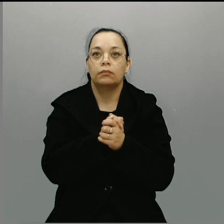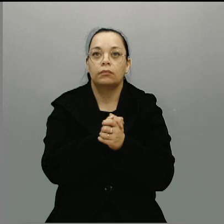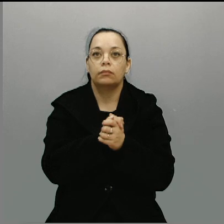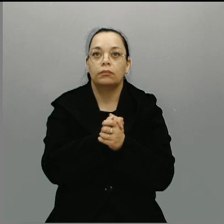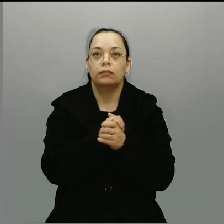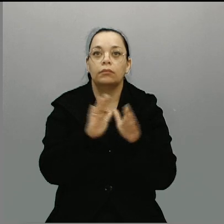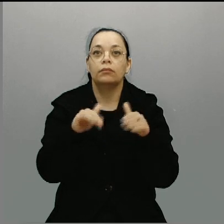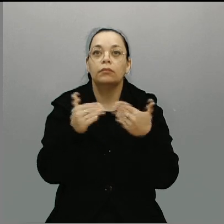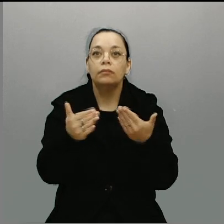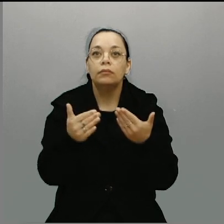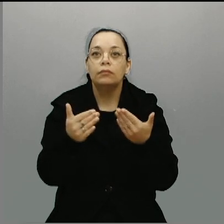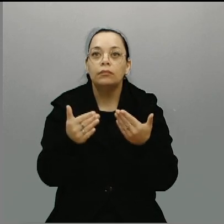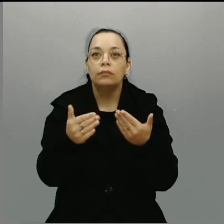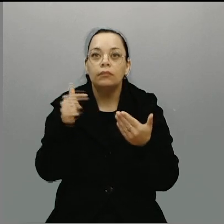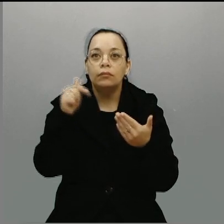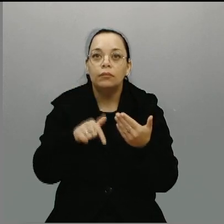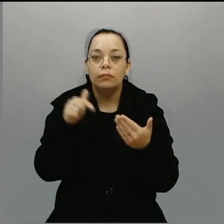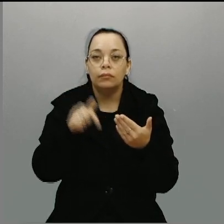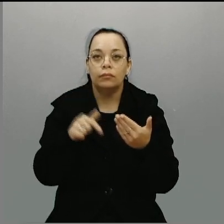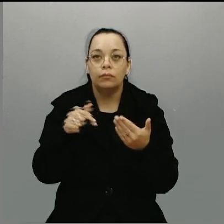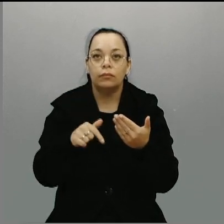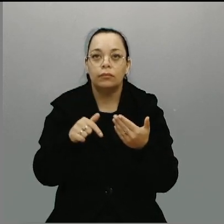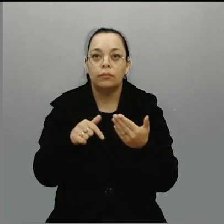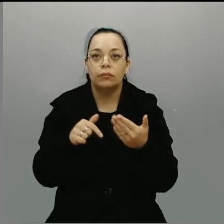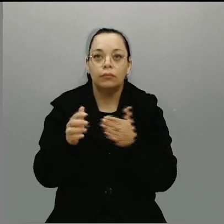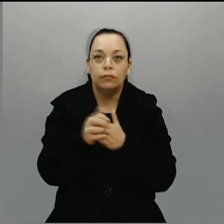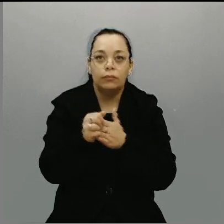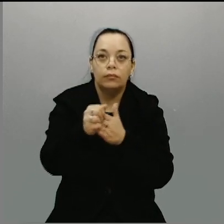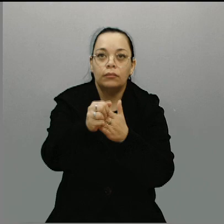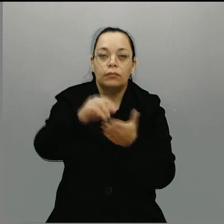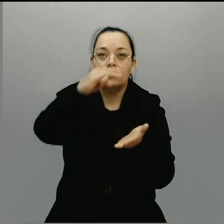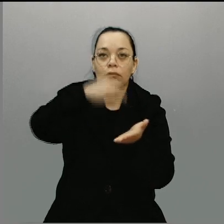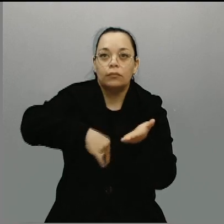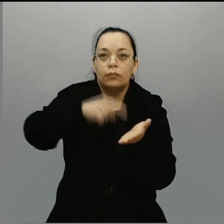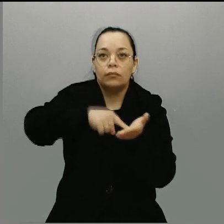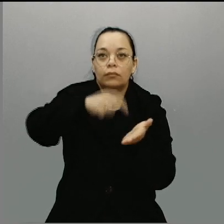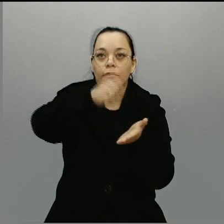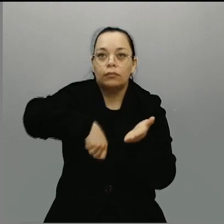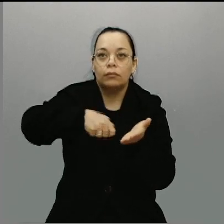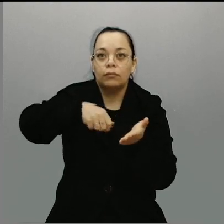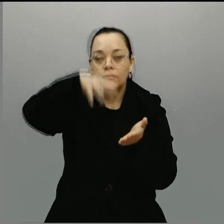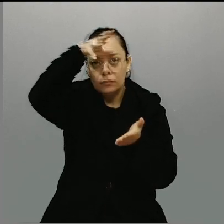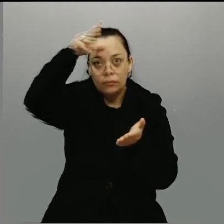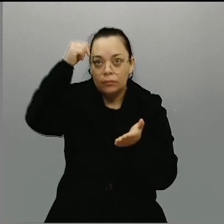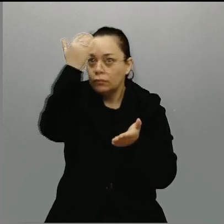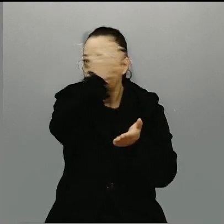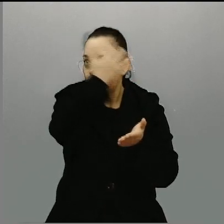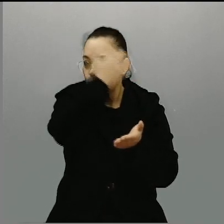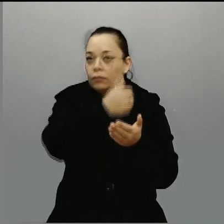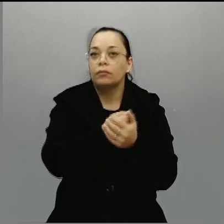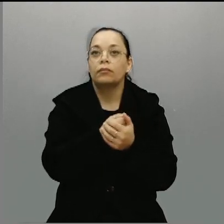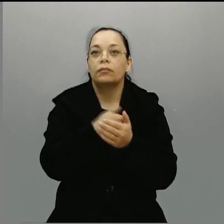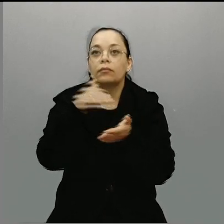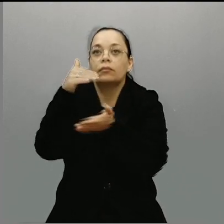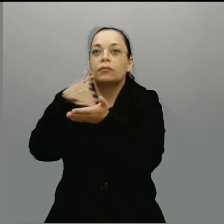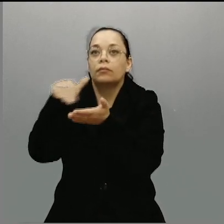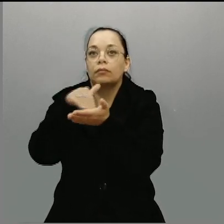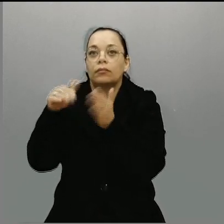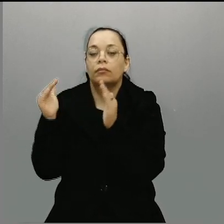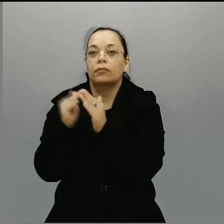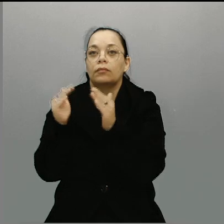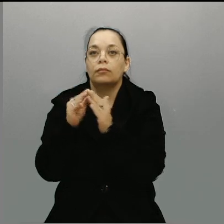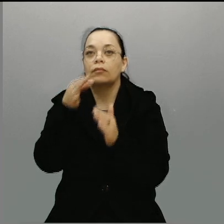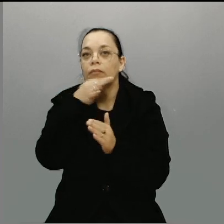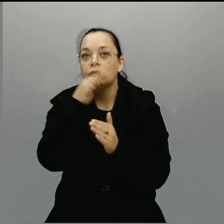Pessoal, então muito feliz aqui, acabamos de acompanhar a assinatura, estou com o prefeito de Caxias do Adiló, estou com o secretário da Habitação do